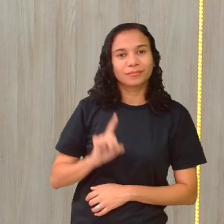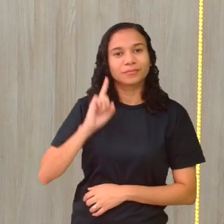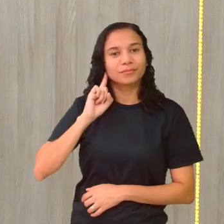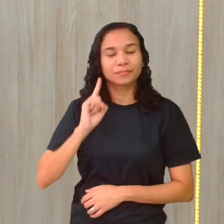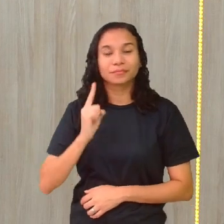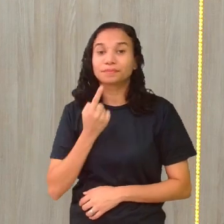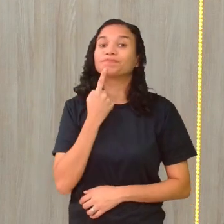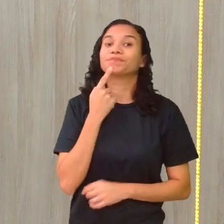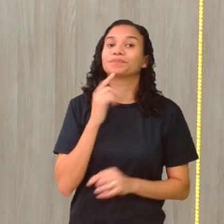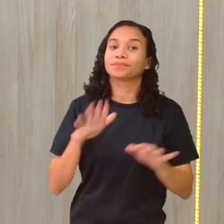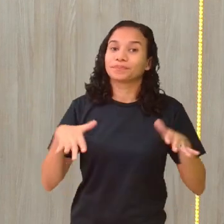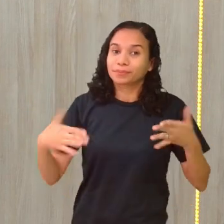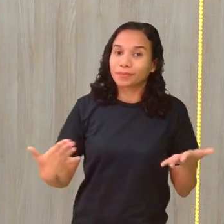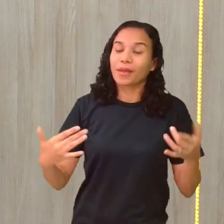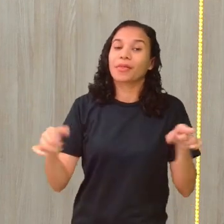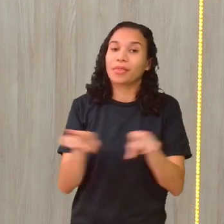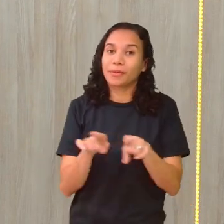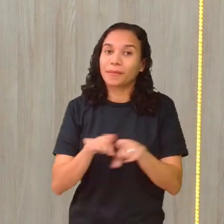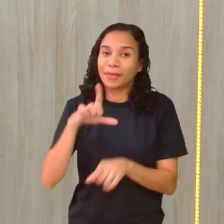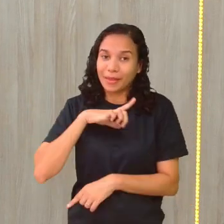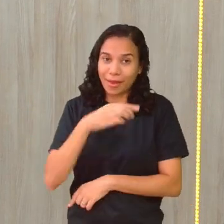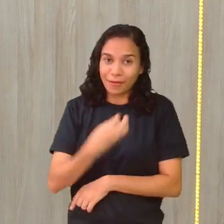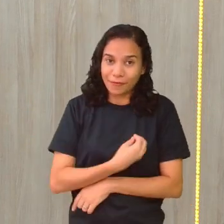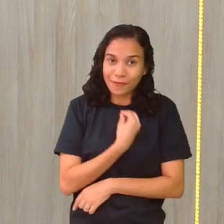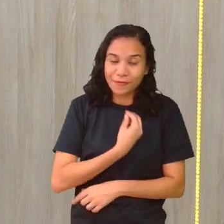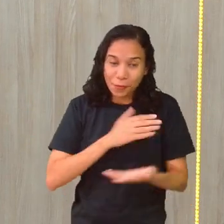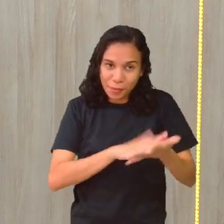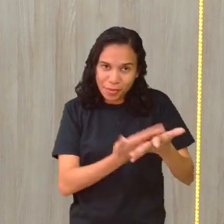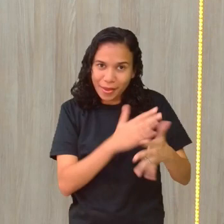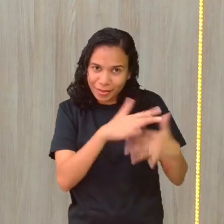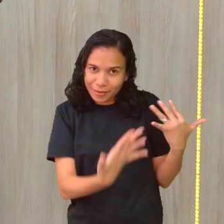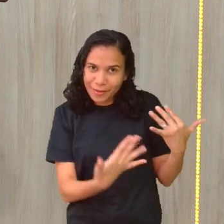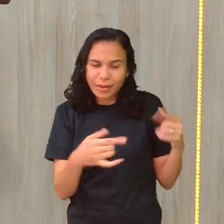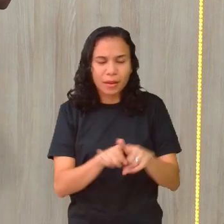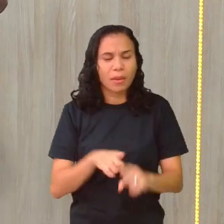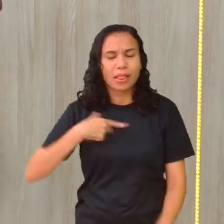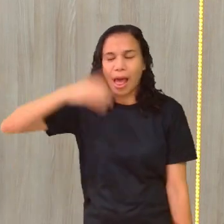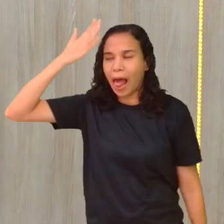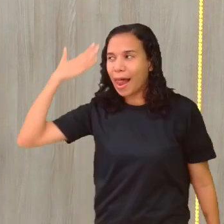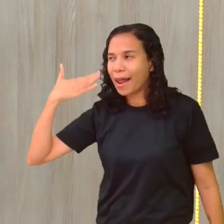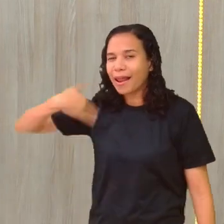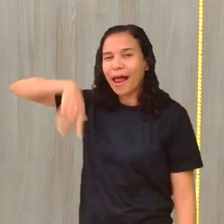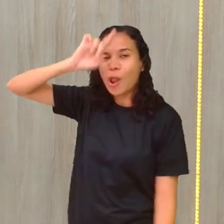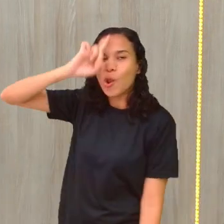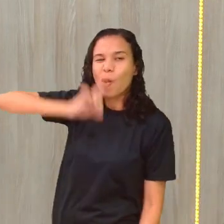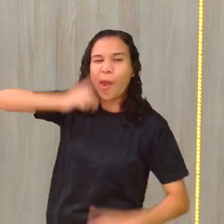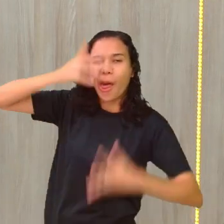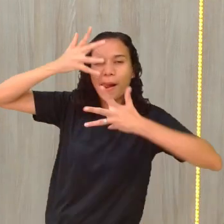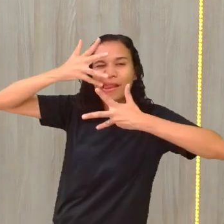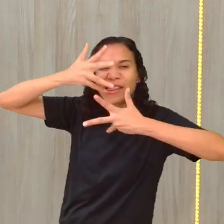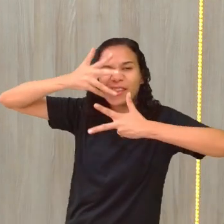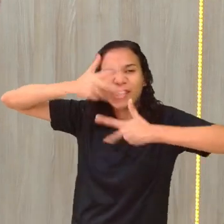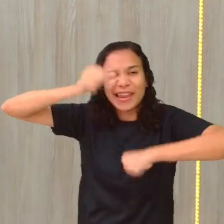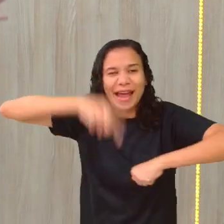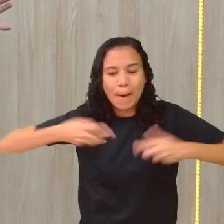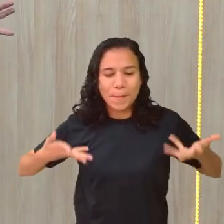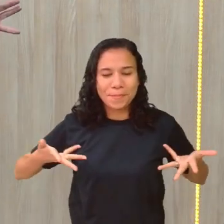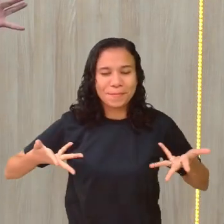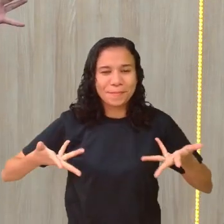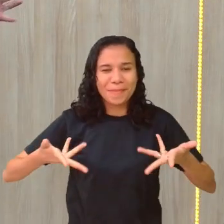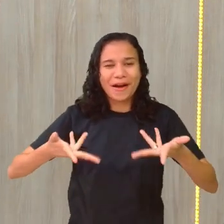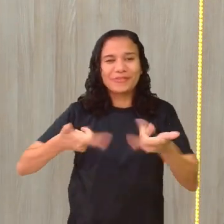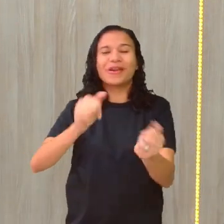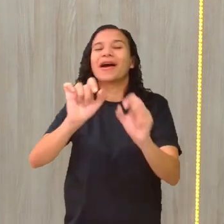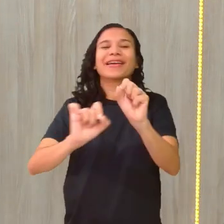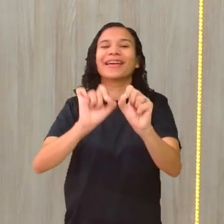auditiva. Então, além de Helena, eu estou aqui com ela, loiríssima, bela e elegante,